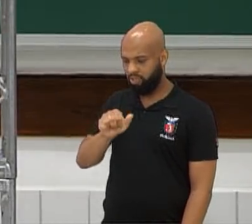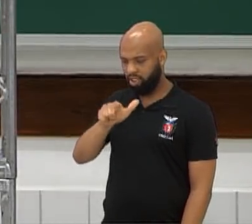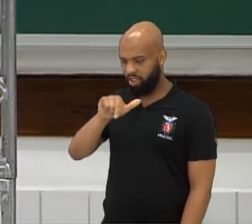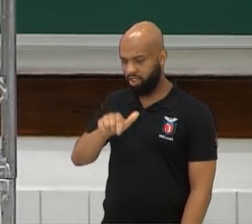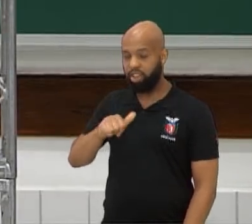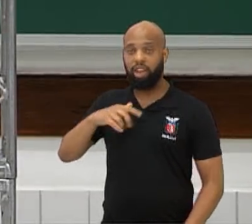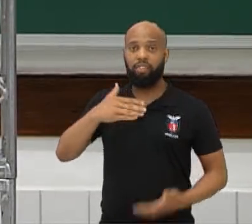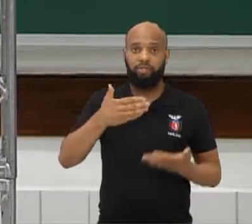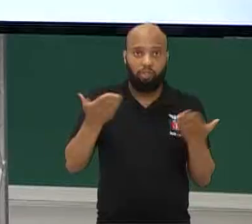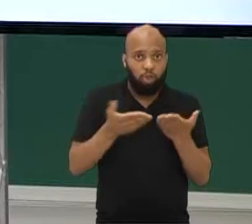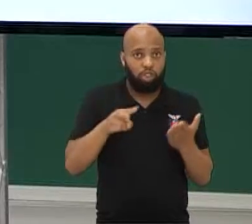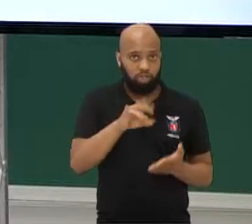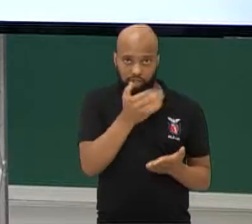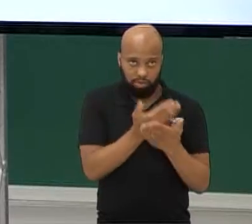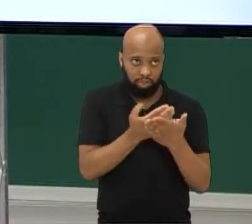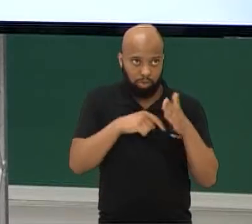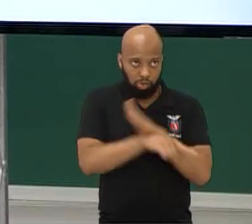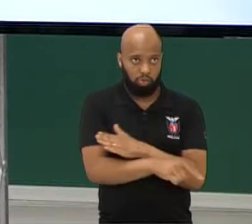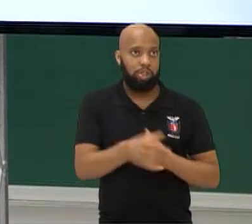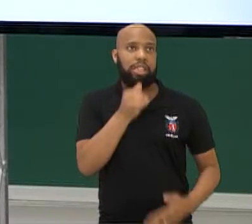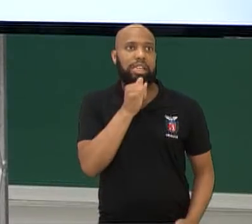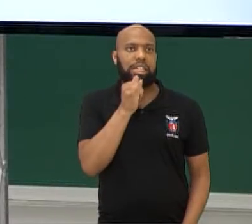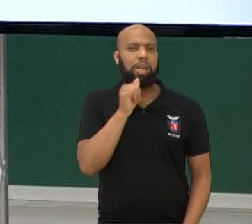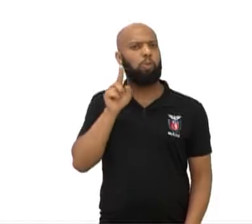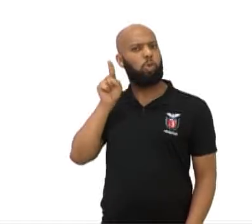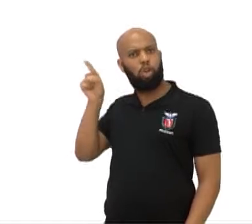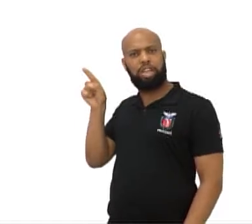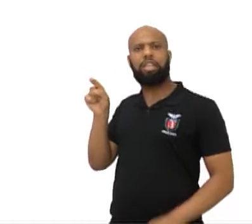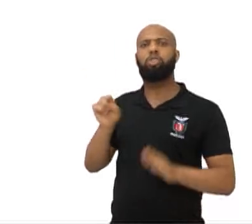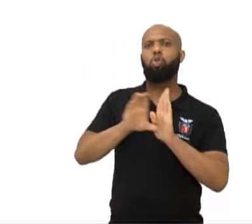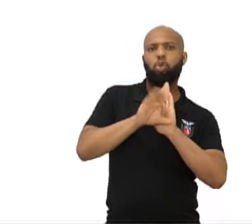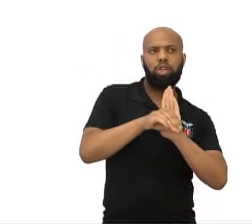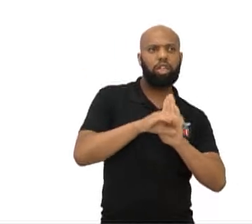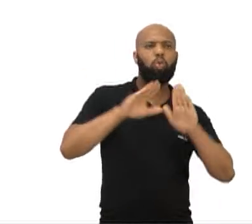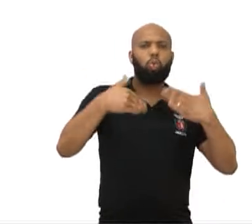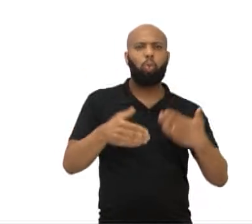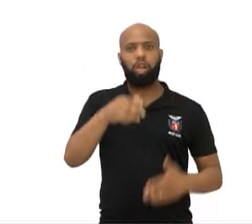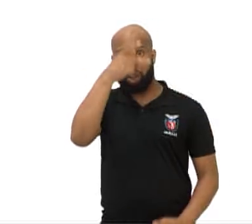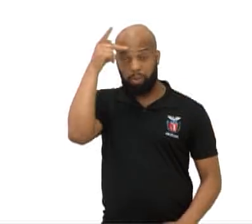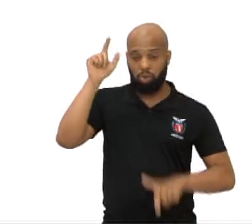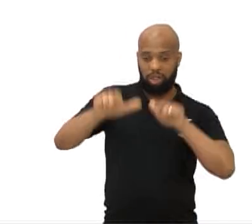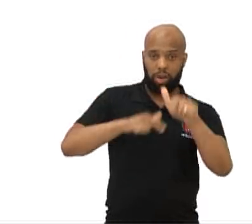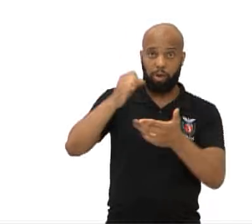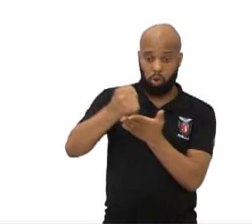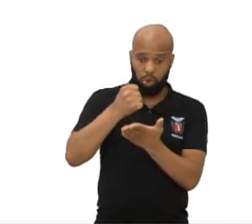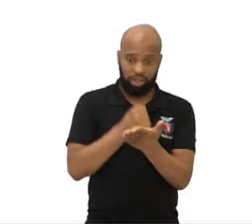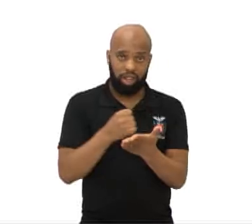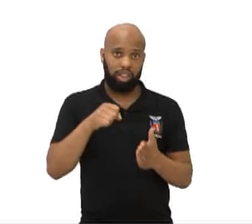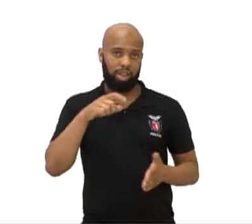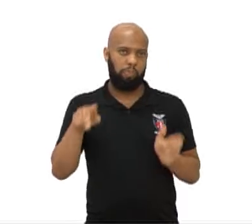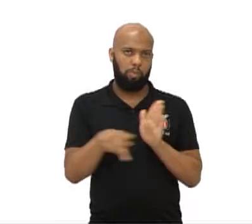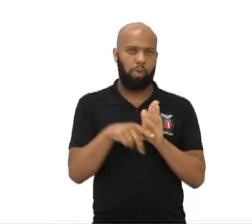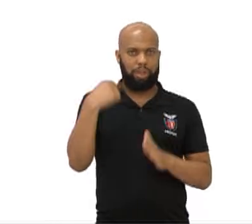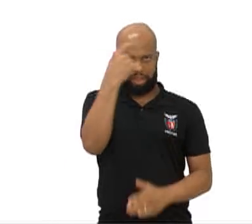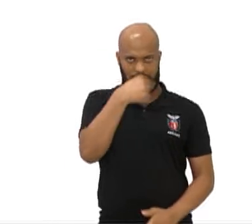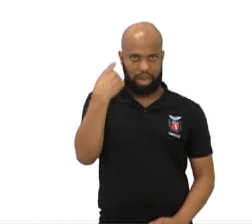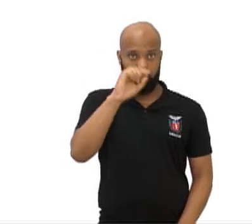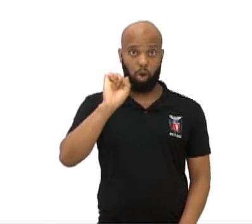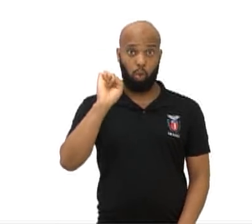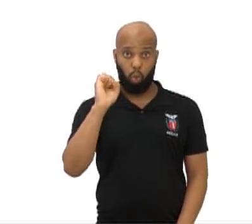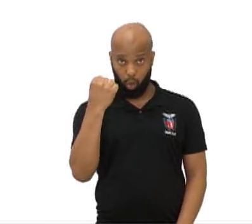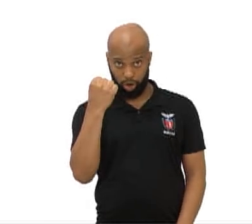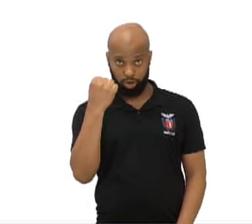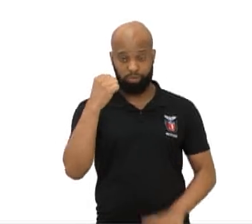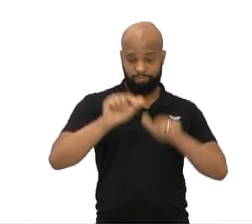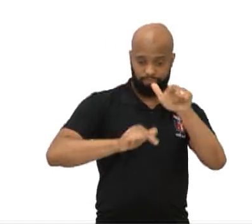com mais atenção. Exemplo de mais-valia. Quando um trabalhador é contratado para uma jornada de trabalho de 8